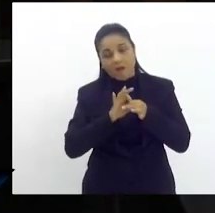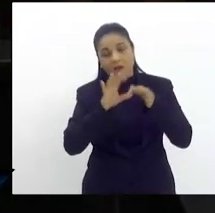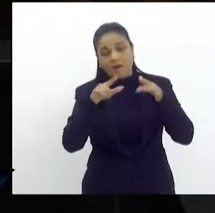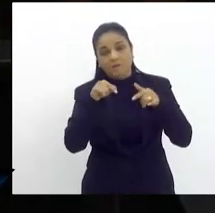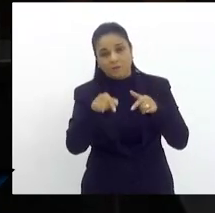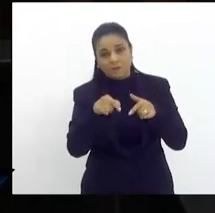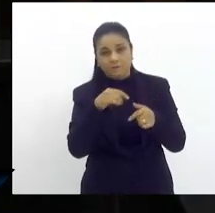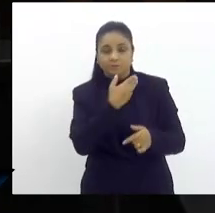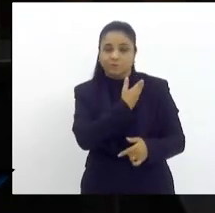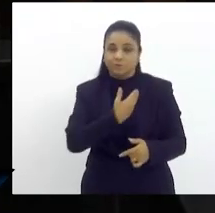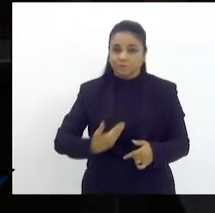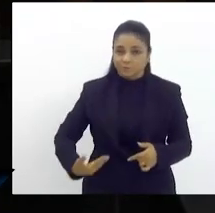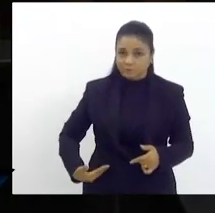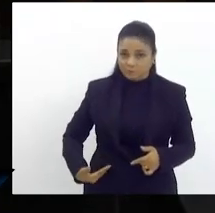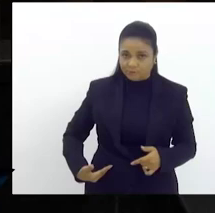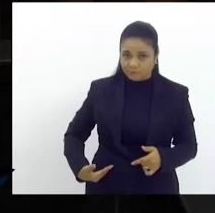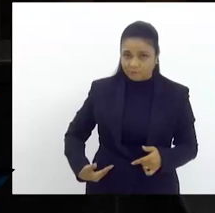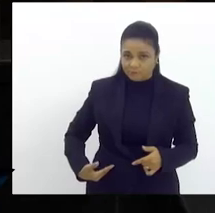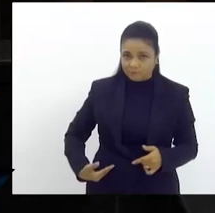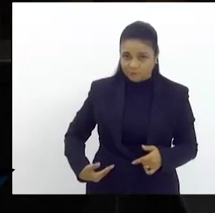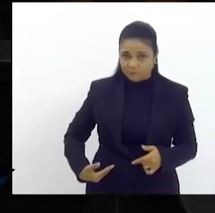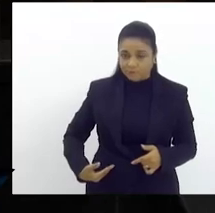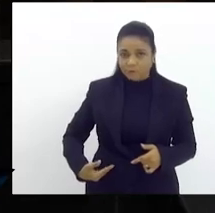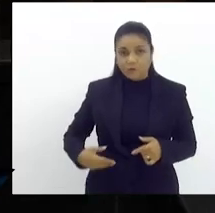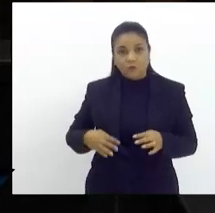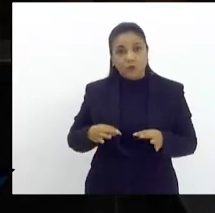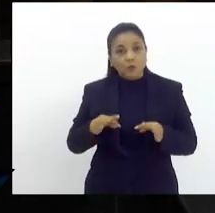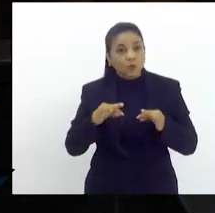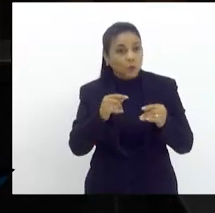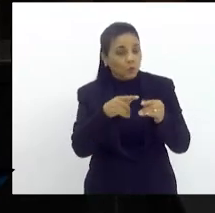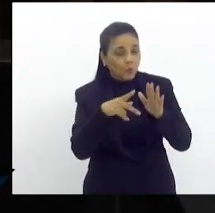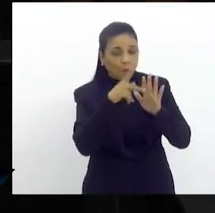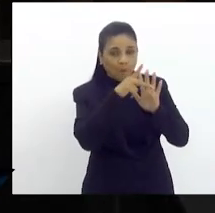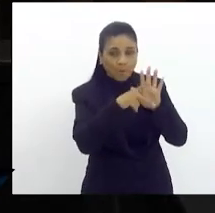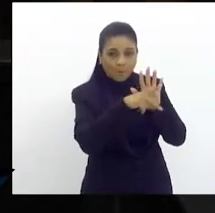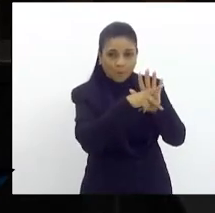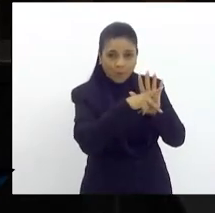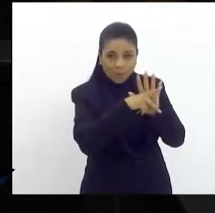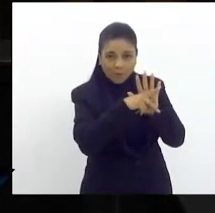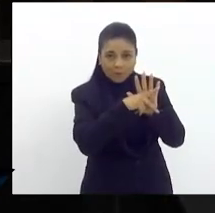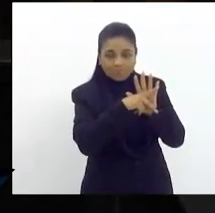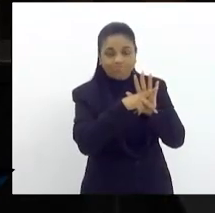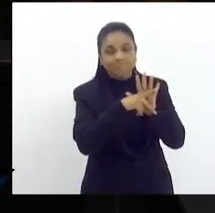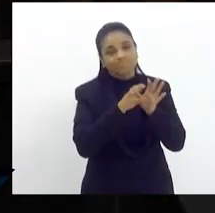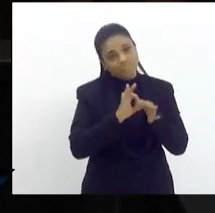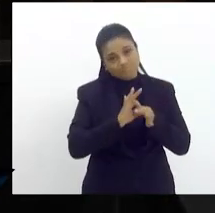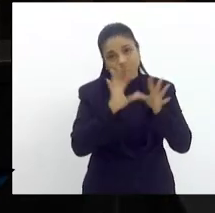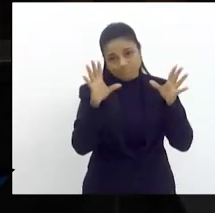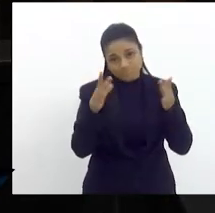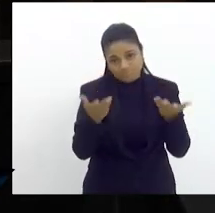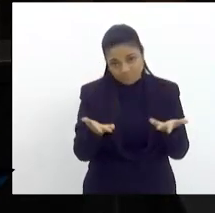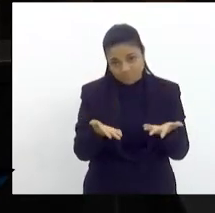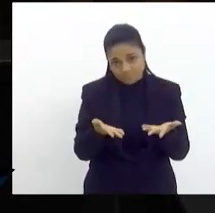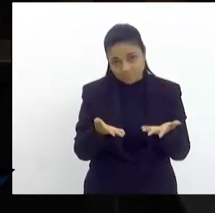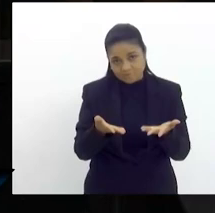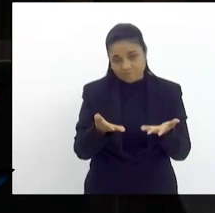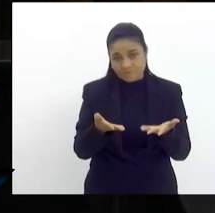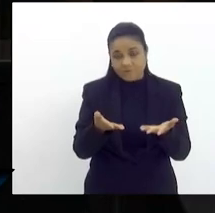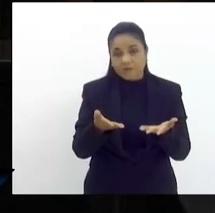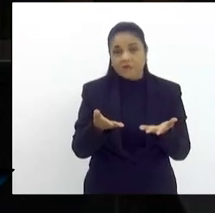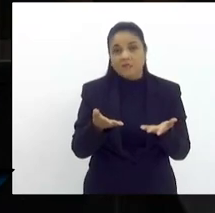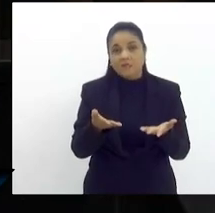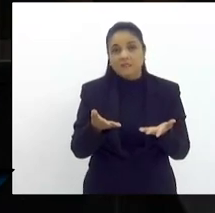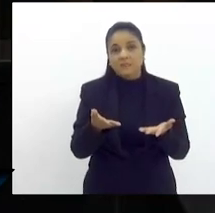atomá-lo todo o projeto de empréstimo é um projeto autorizativo caso renegociar